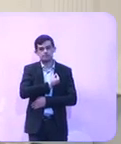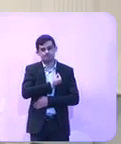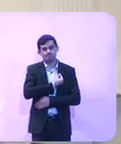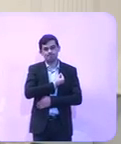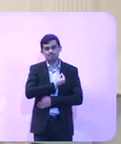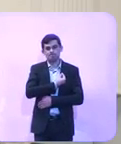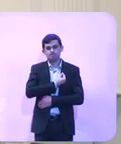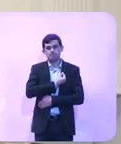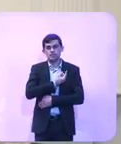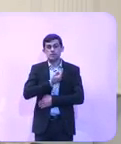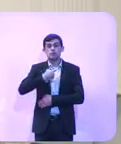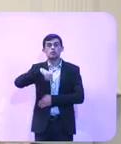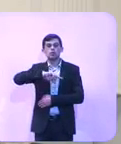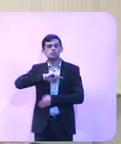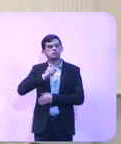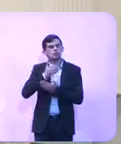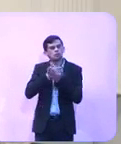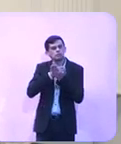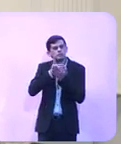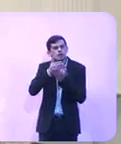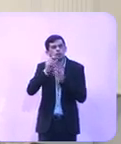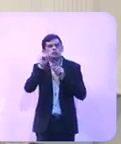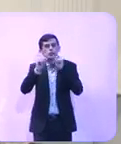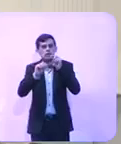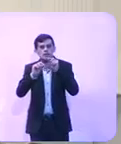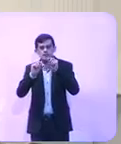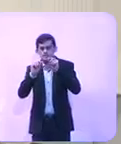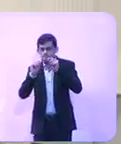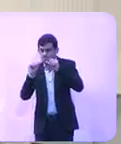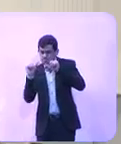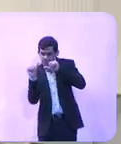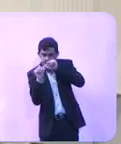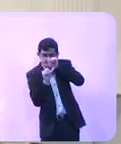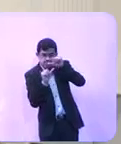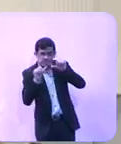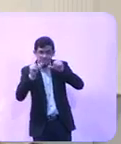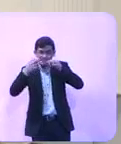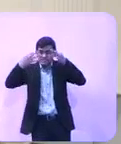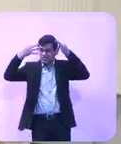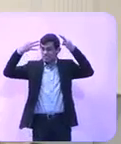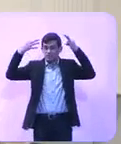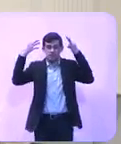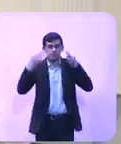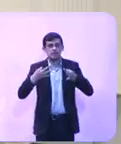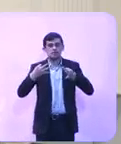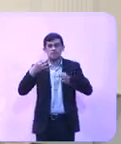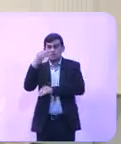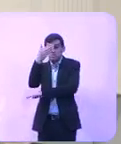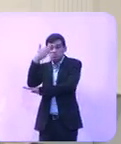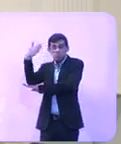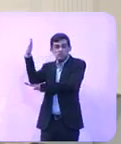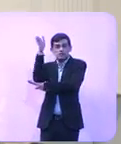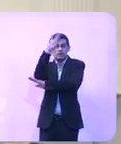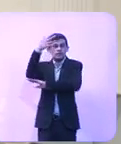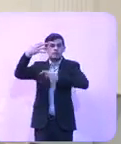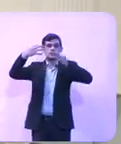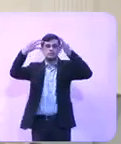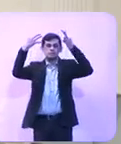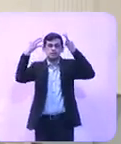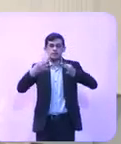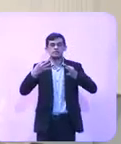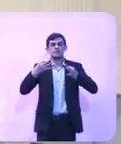nós as transformamos em certezas, em bandeiras de certezas, de